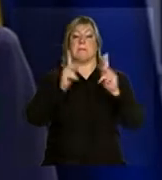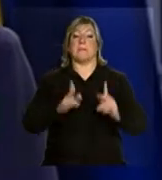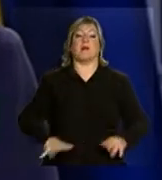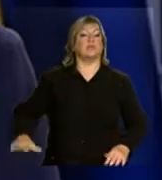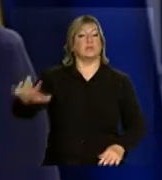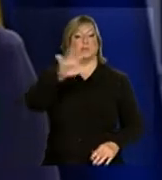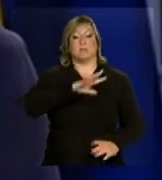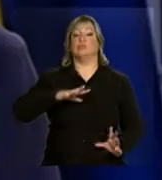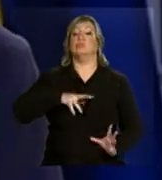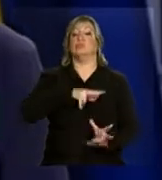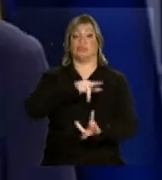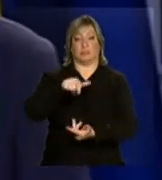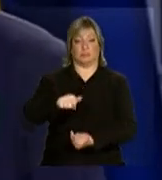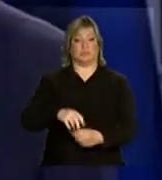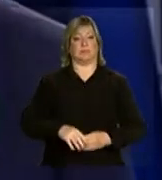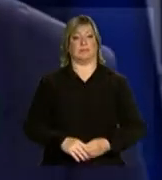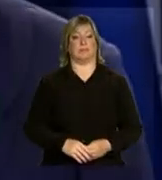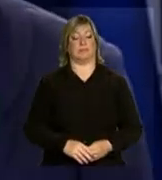região e no mundo.